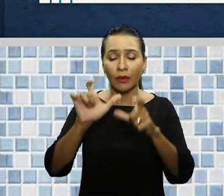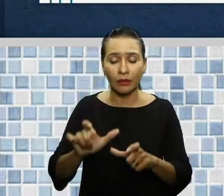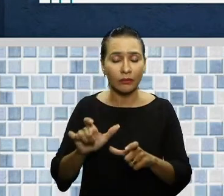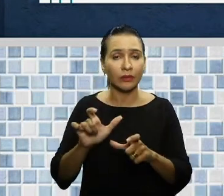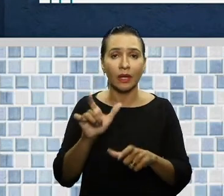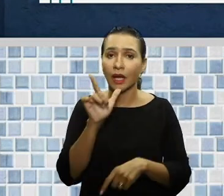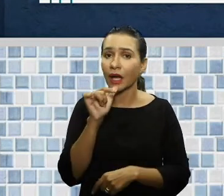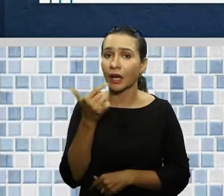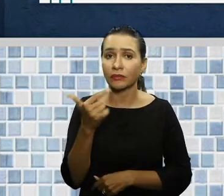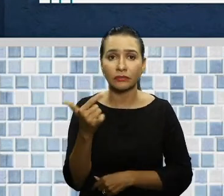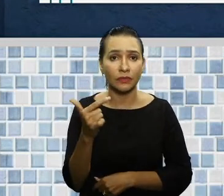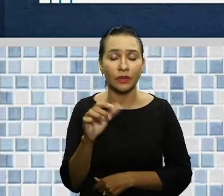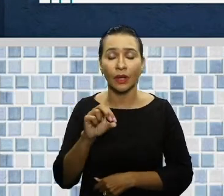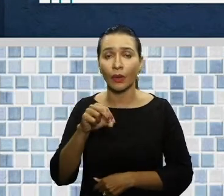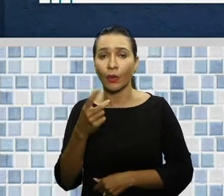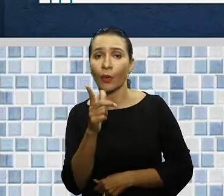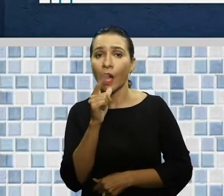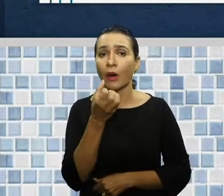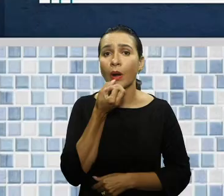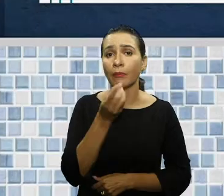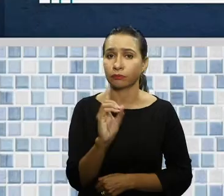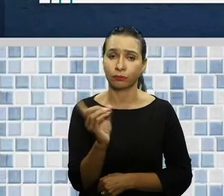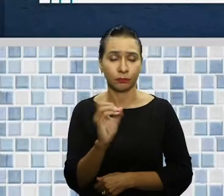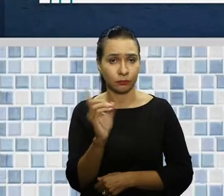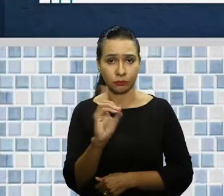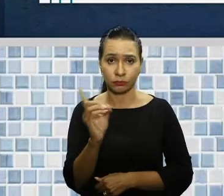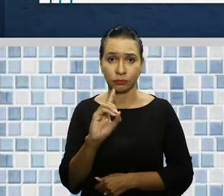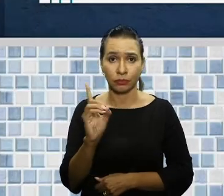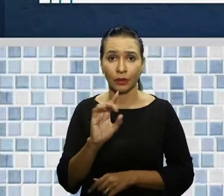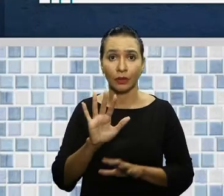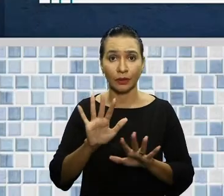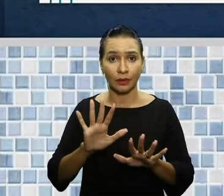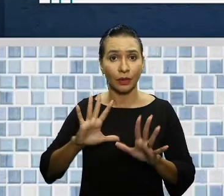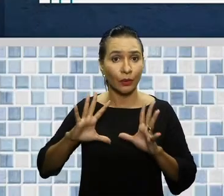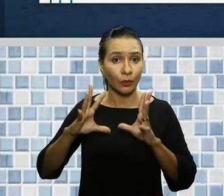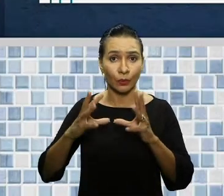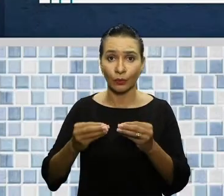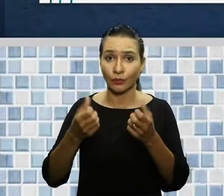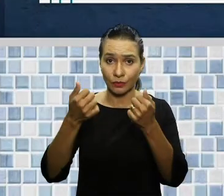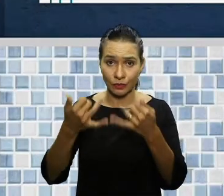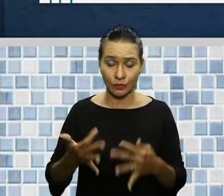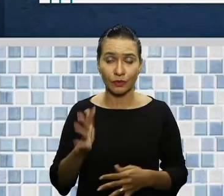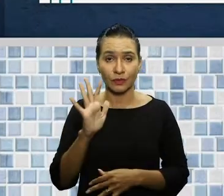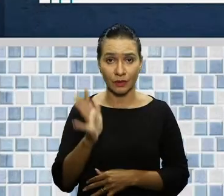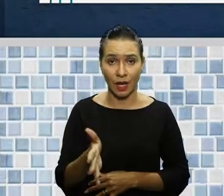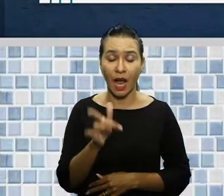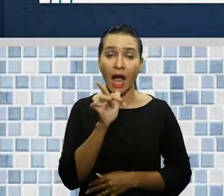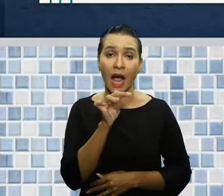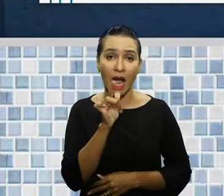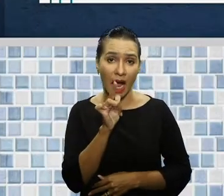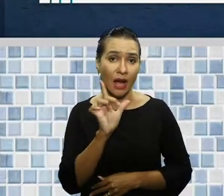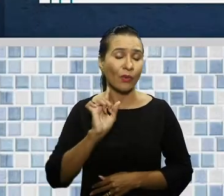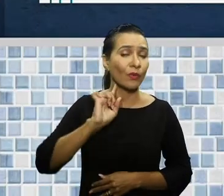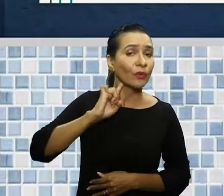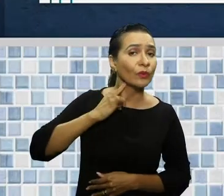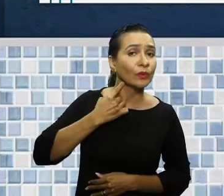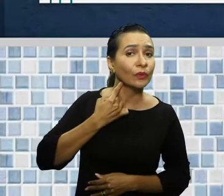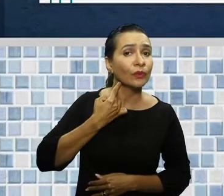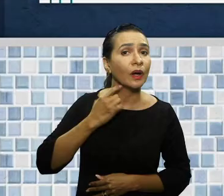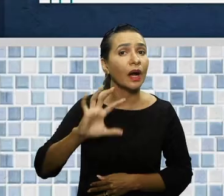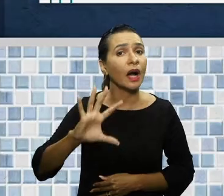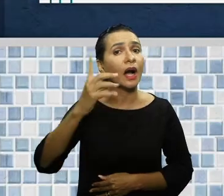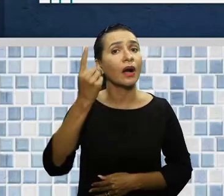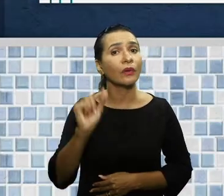não tem uma água de qualidade para ser consumida. E além de tudo isso, quando uma água ela está poluída, ela